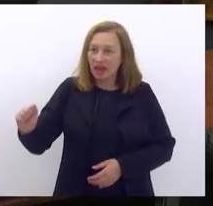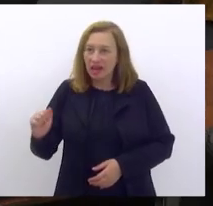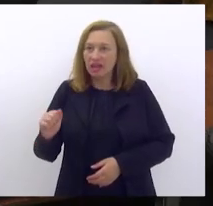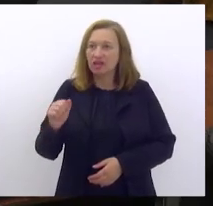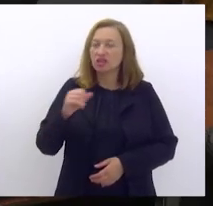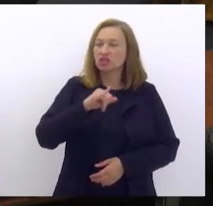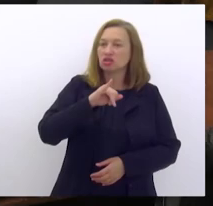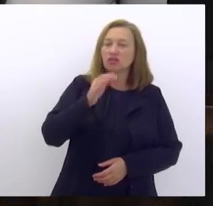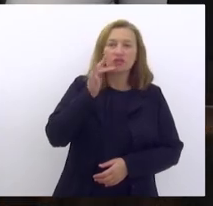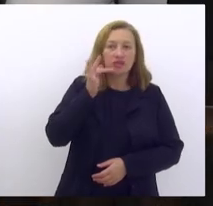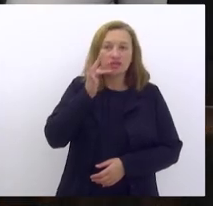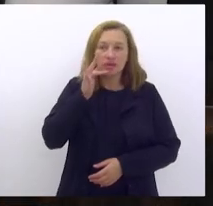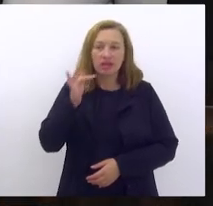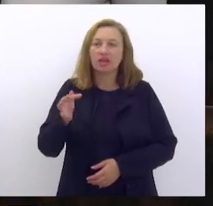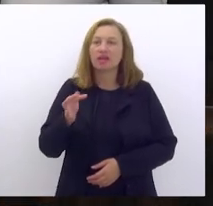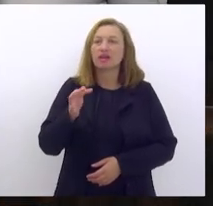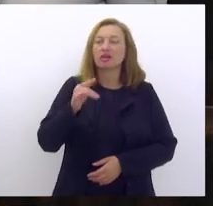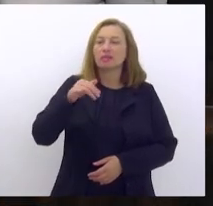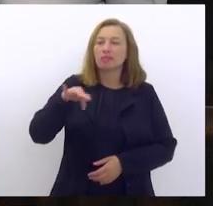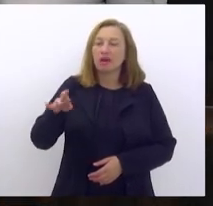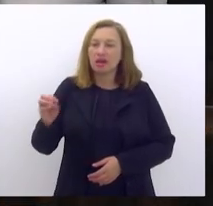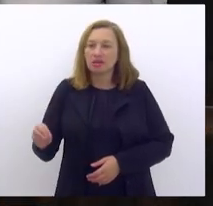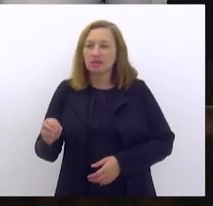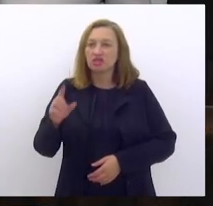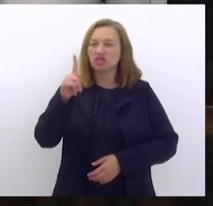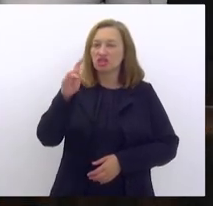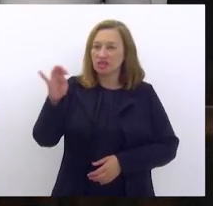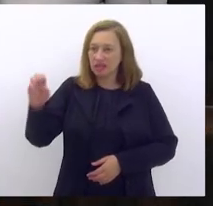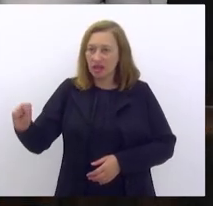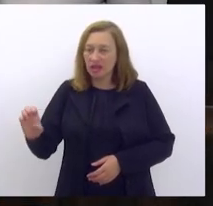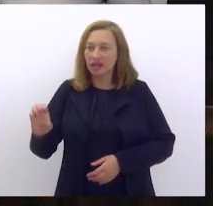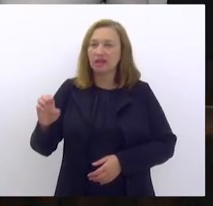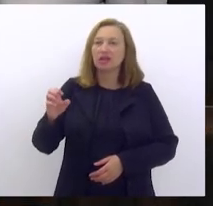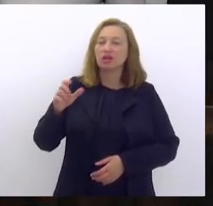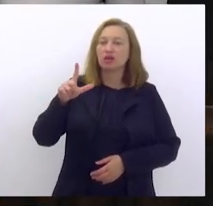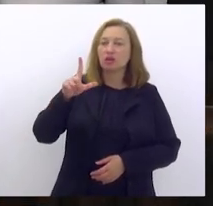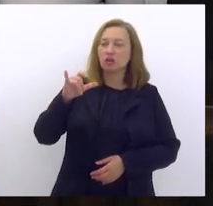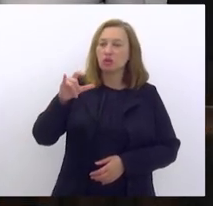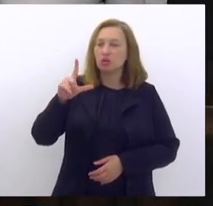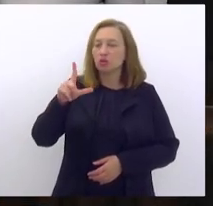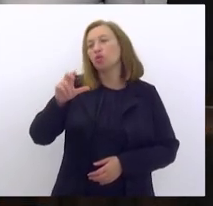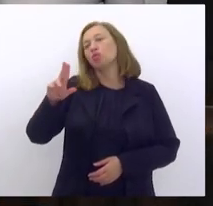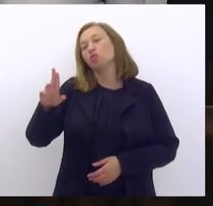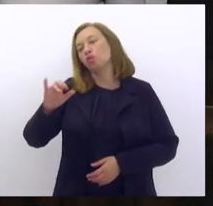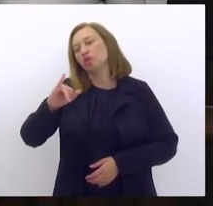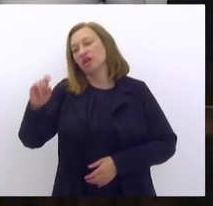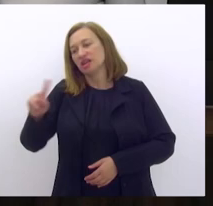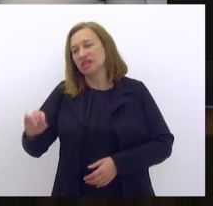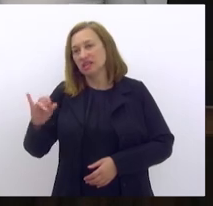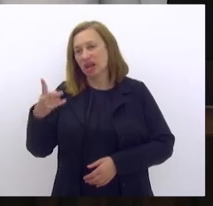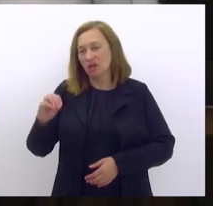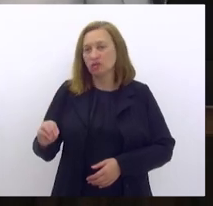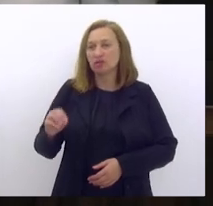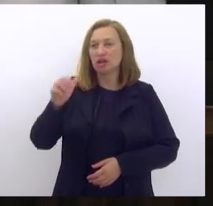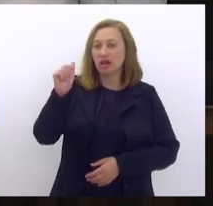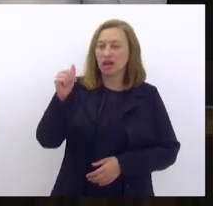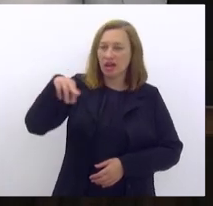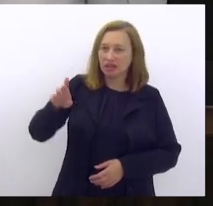Neto, Márcio Galberto, Gisele Monteiro, Luiz Cláudio Ribeiro, Andrezinho